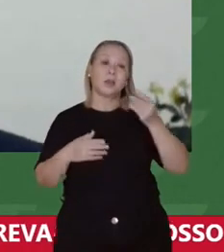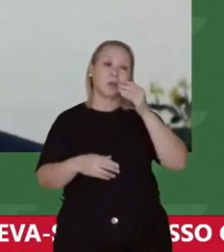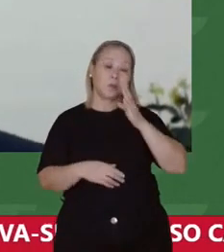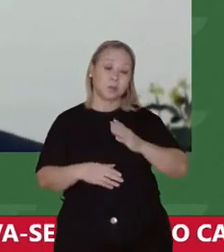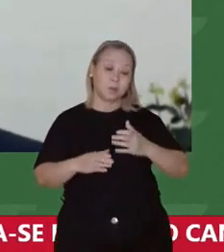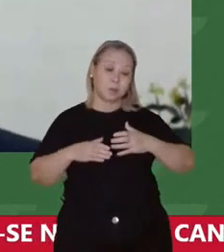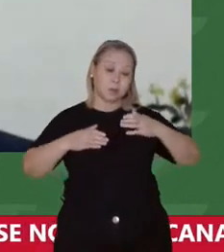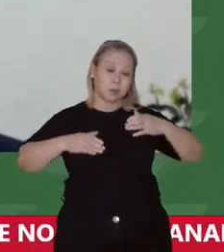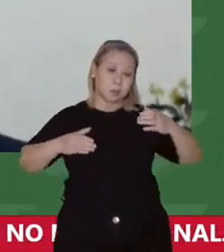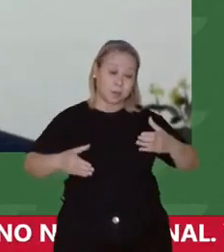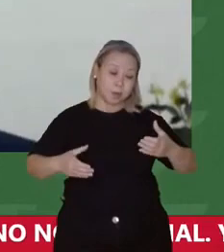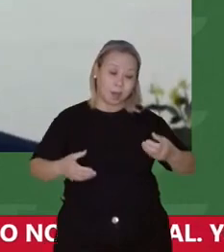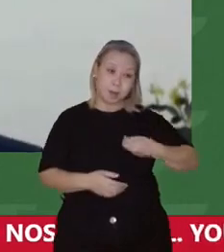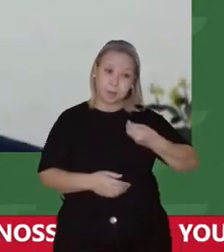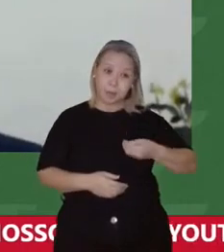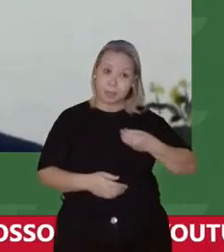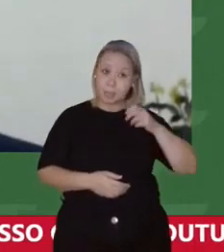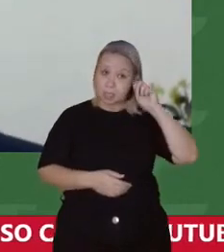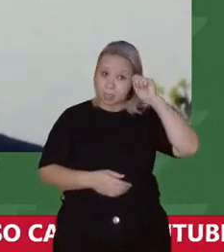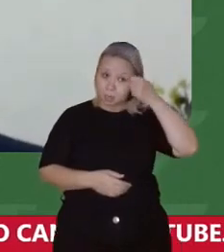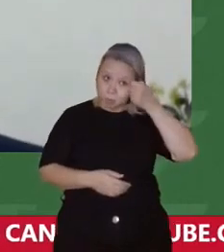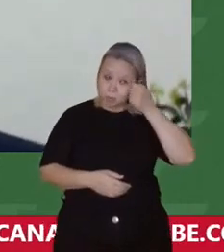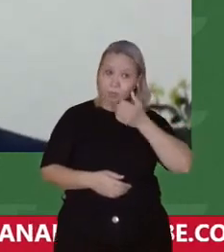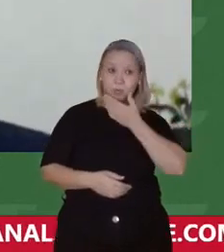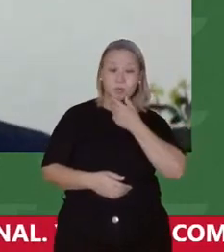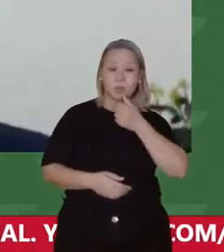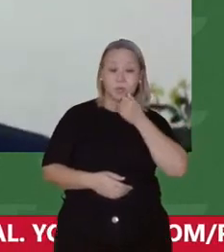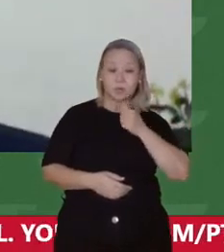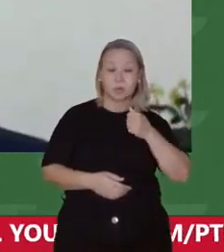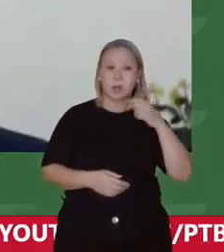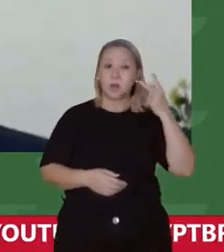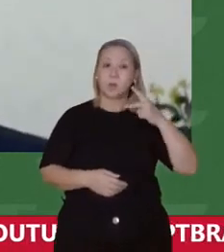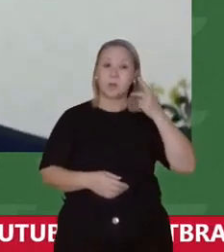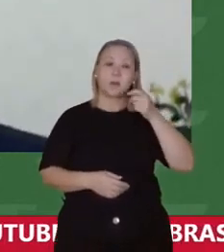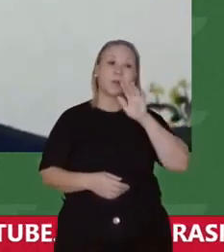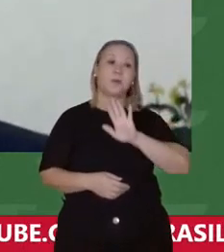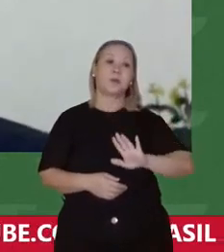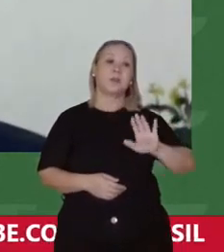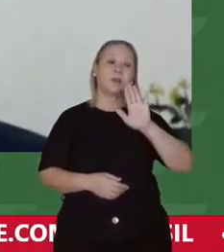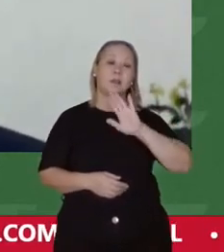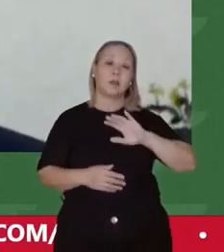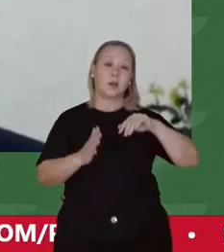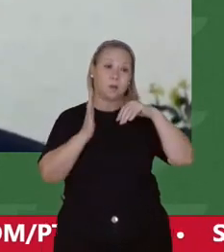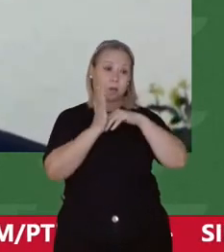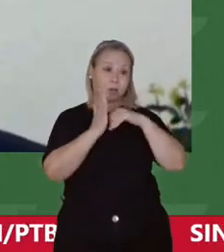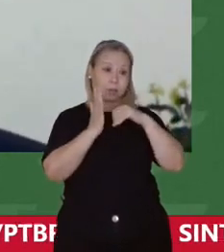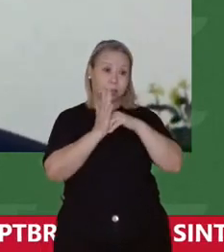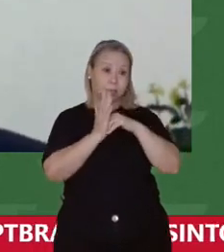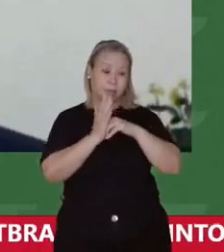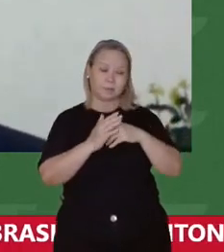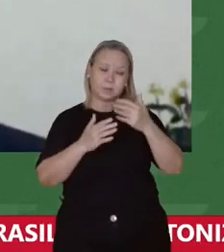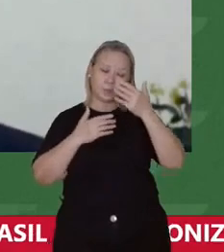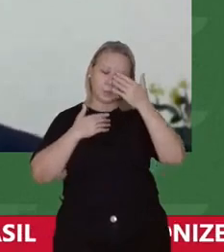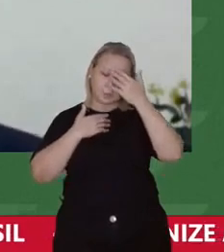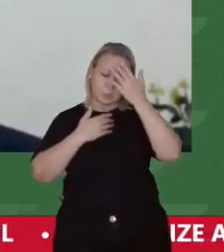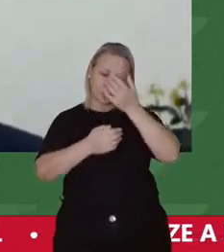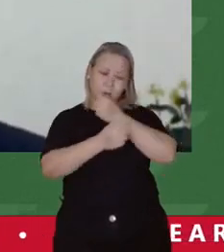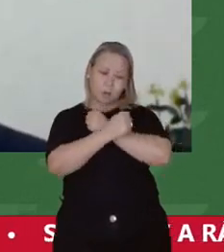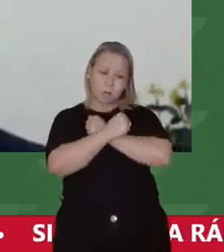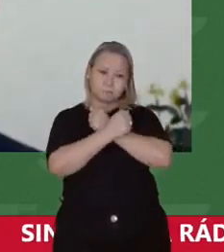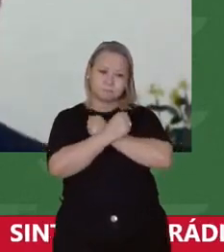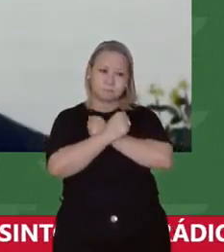presença dos negros e das negras no Parlamento Federal e no Senado. Um grande abraço, estamos chegando